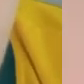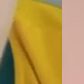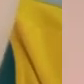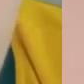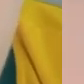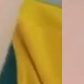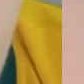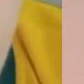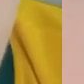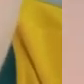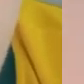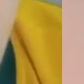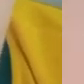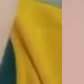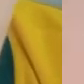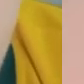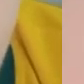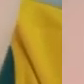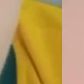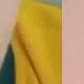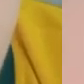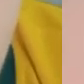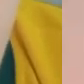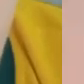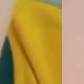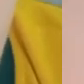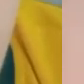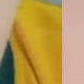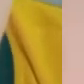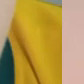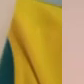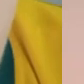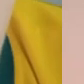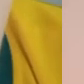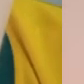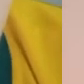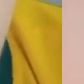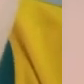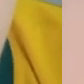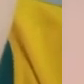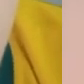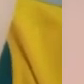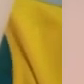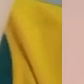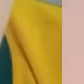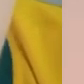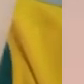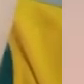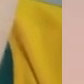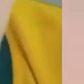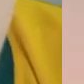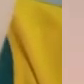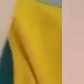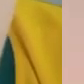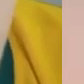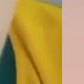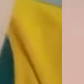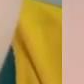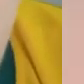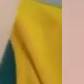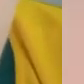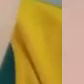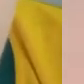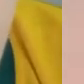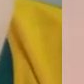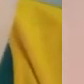eu estrelando todos os comentários e respondendo. E não se esqueça de se inscrever no canal e deixar o seu like. Ou o seu like e a sua inscrição ajuda bastante o canal Jefão TV. E